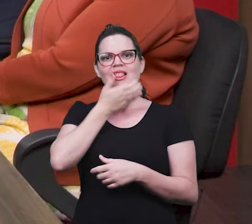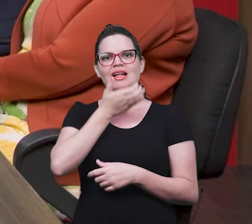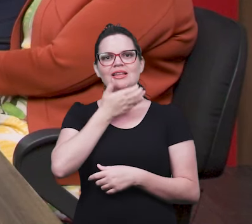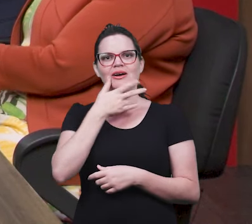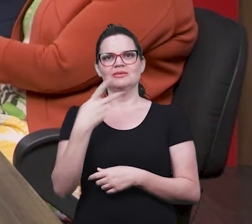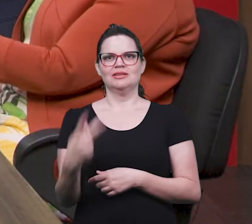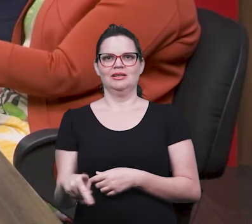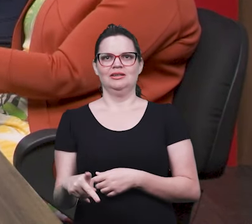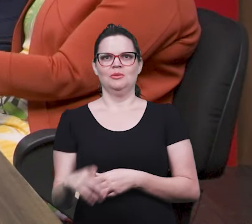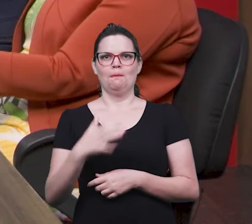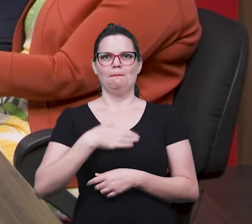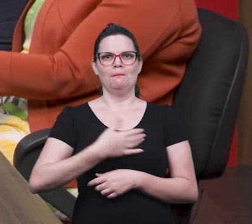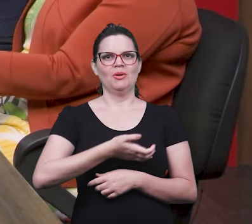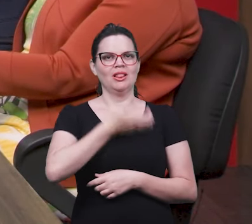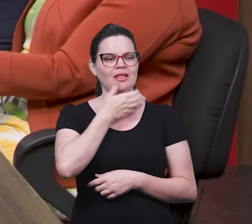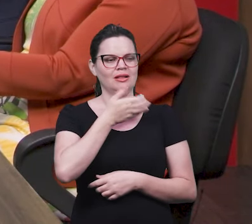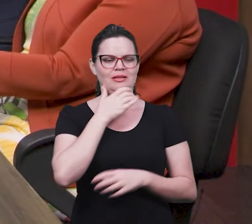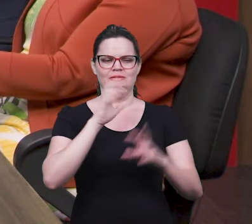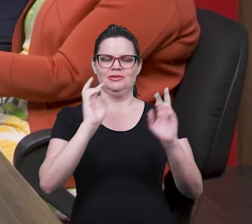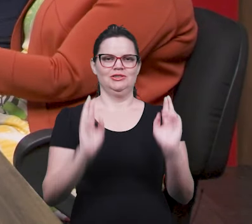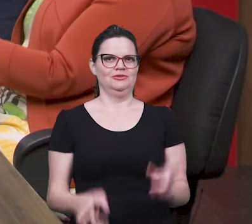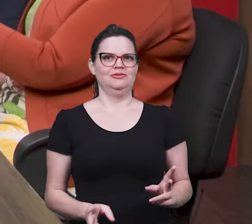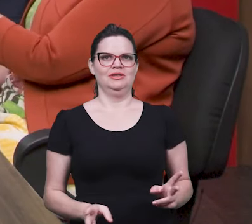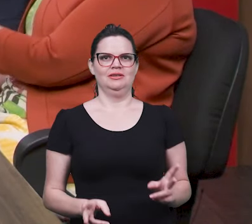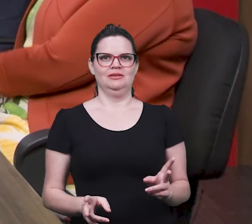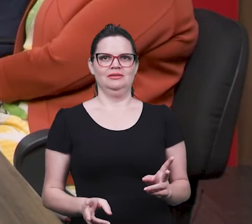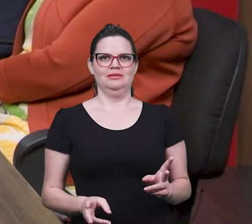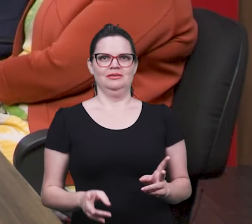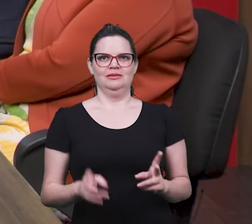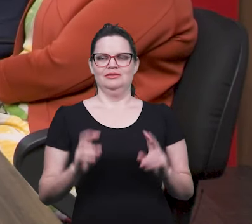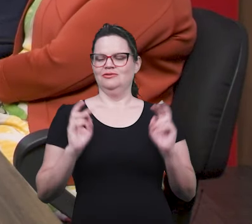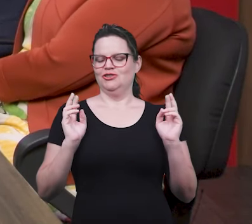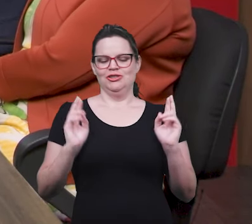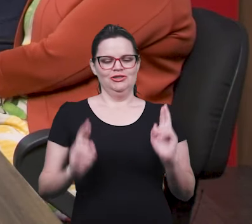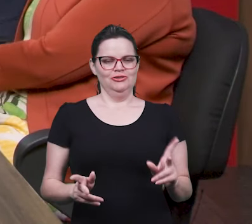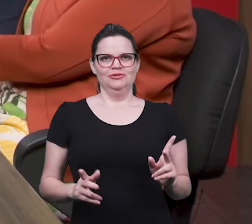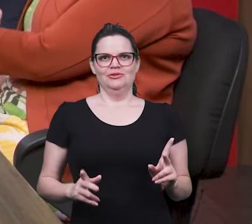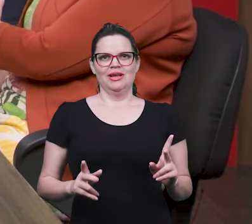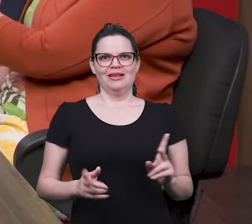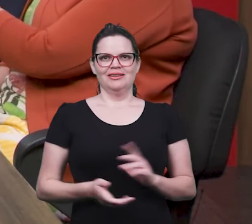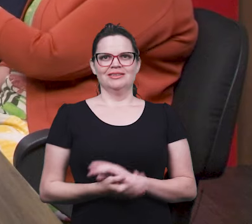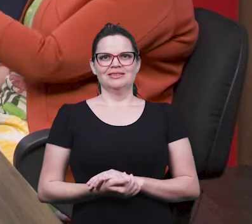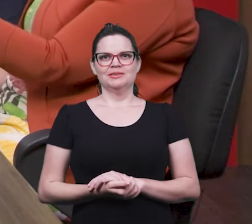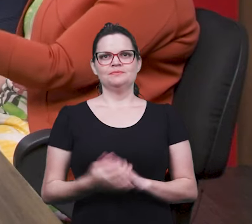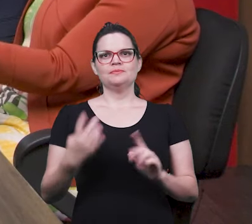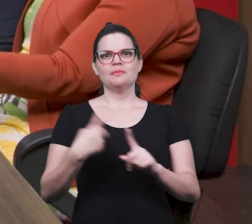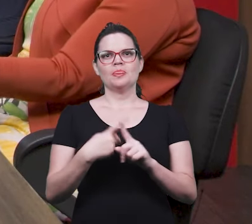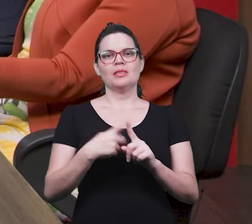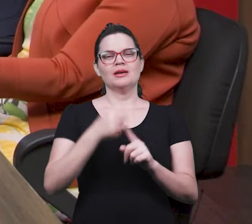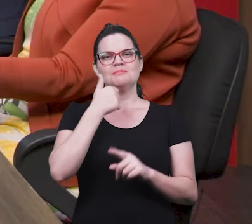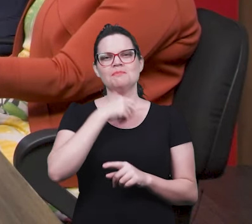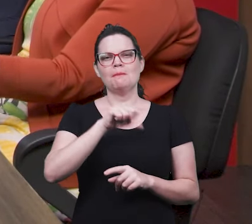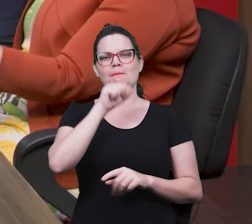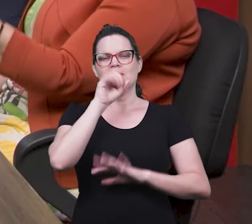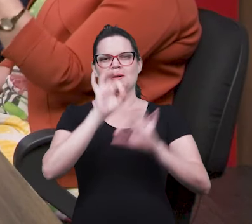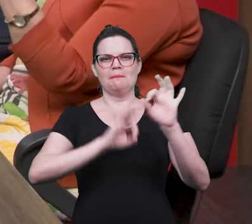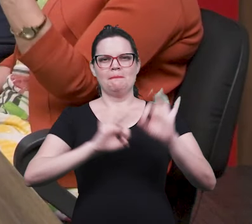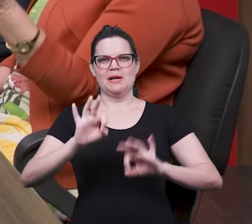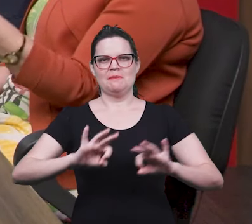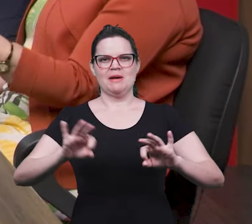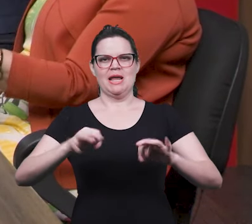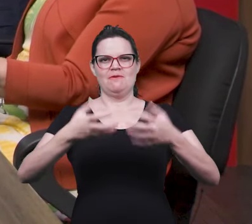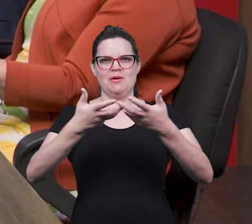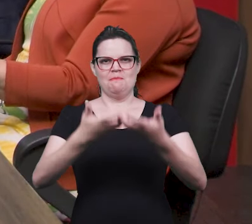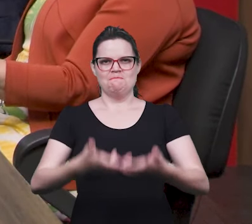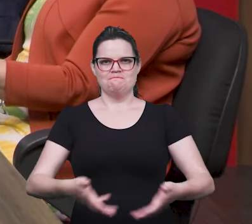deles, o meu Natal foi totalmente diferente. Eu fui o inverso. Porque mamãe fazia aquela mesa, 6